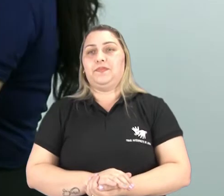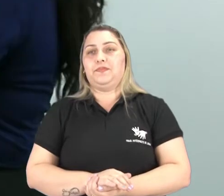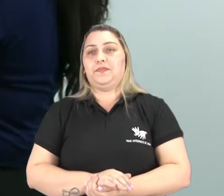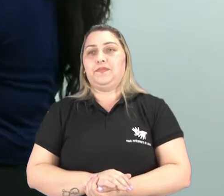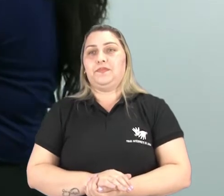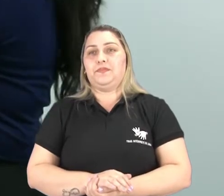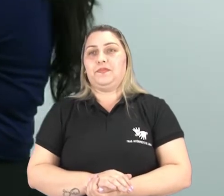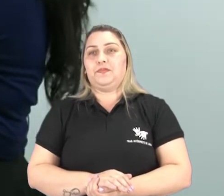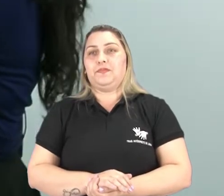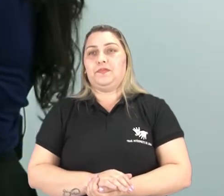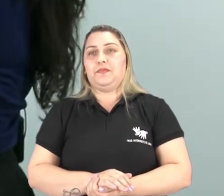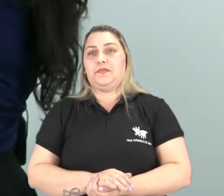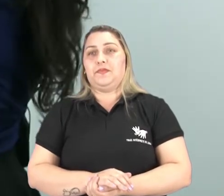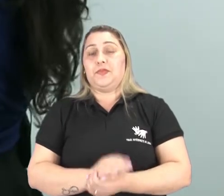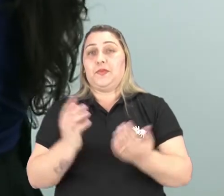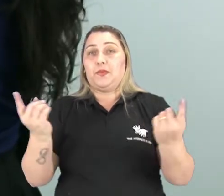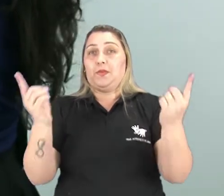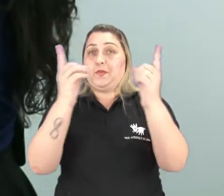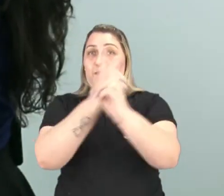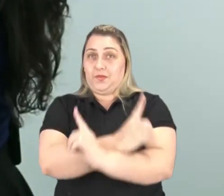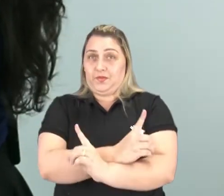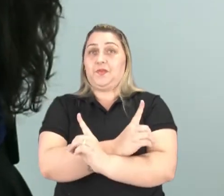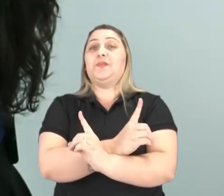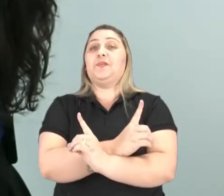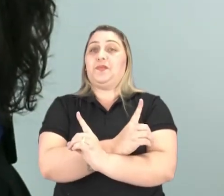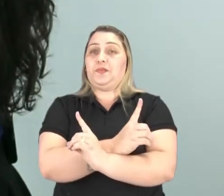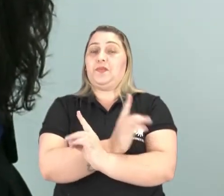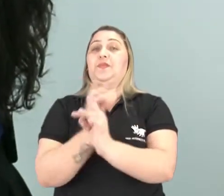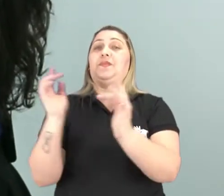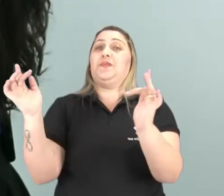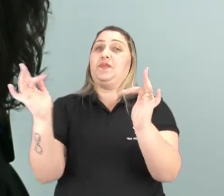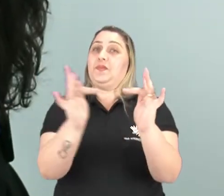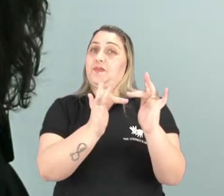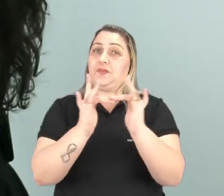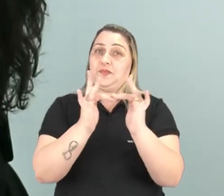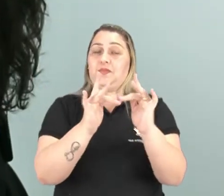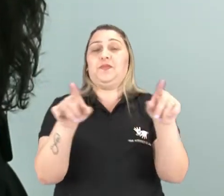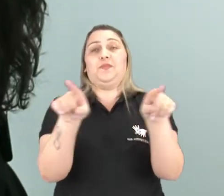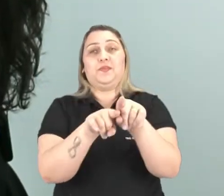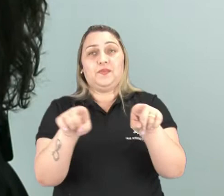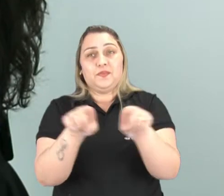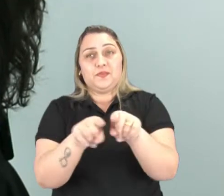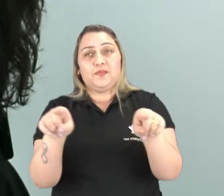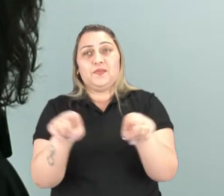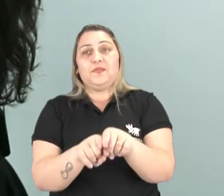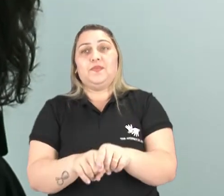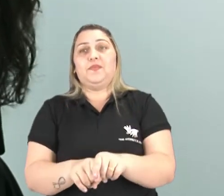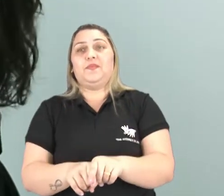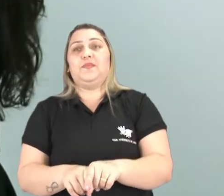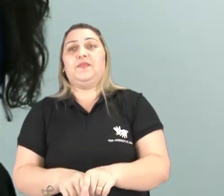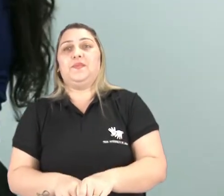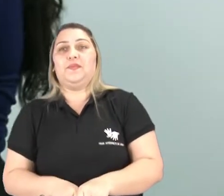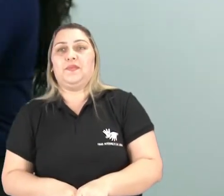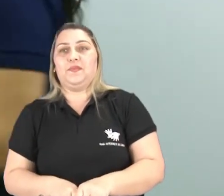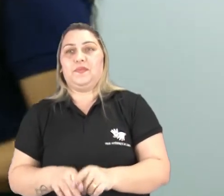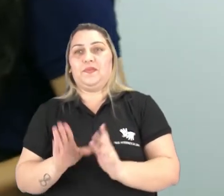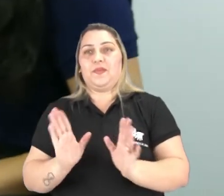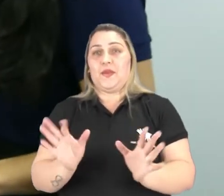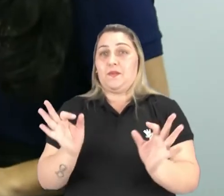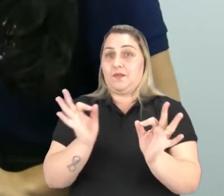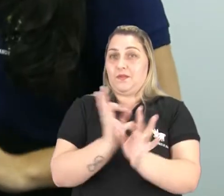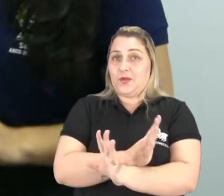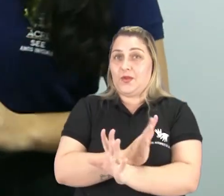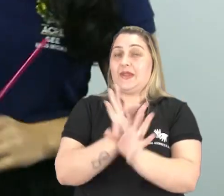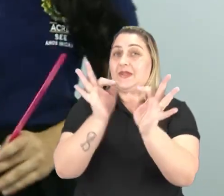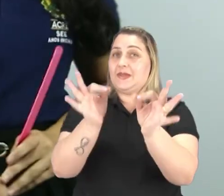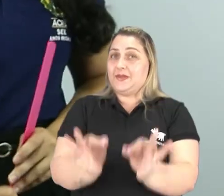e quando nós vamos trocar aqui esse segundo menor também já fica